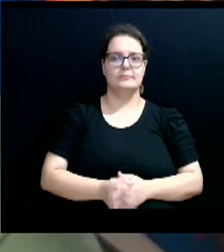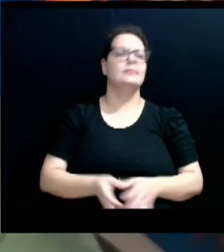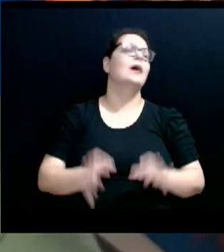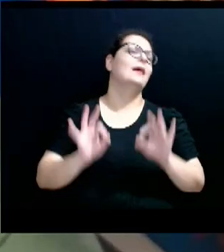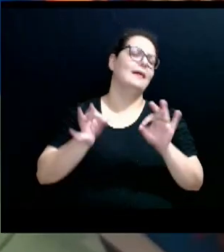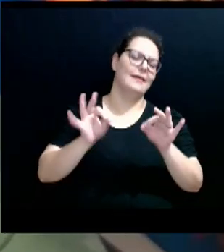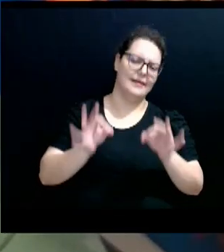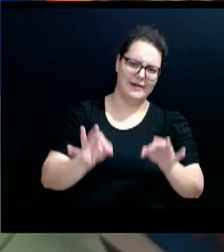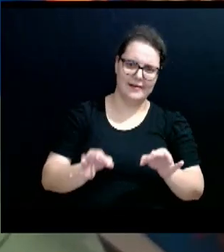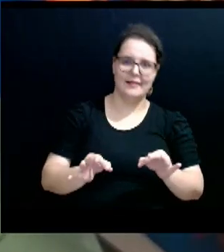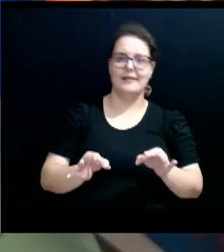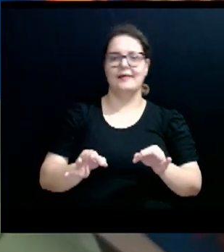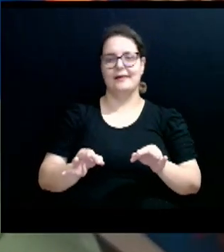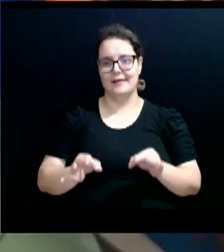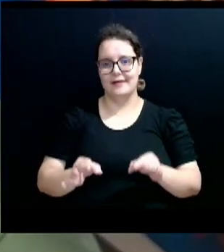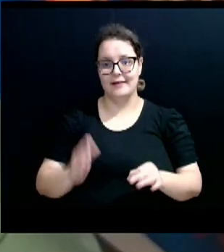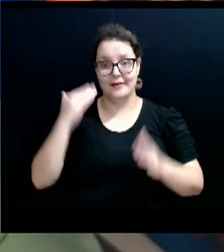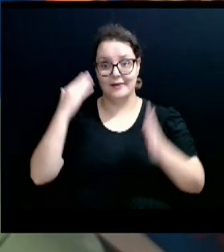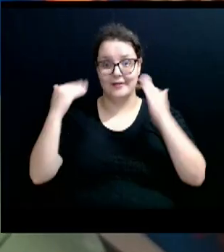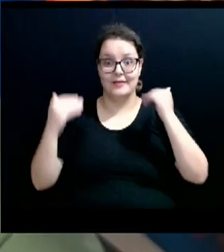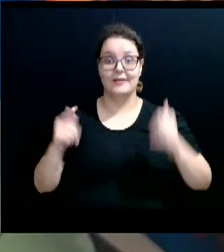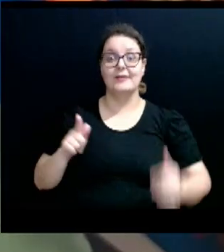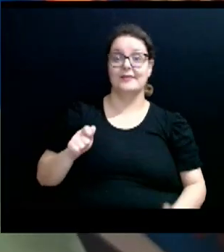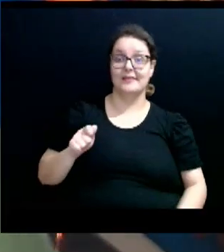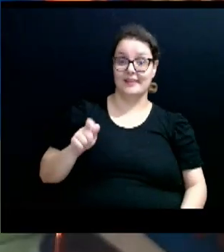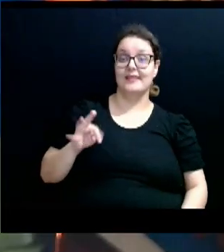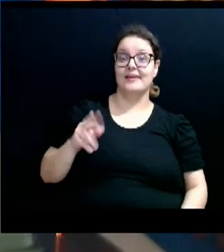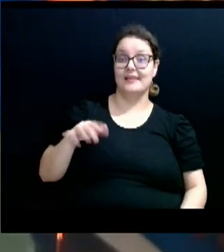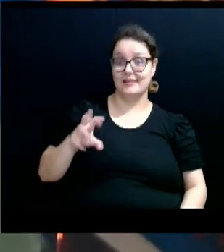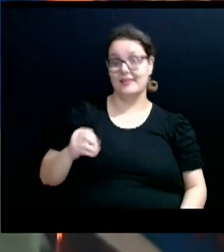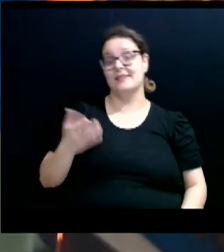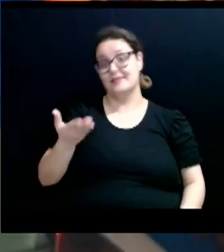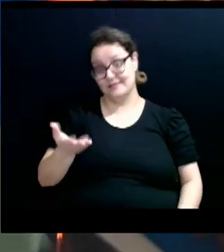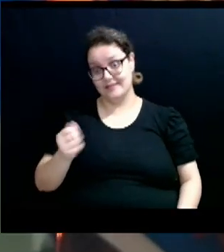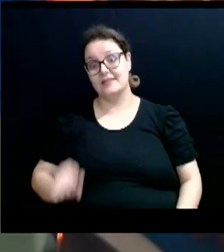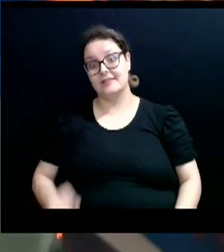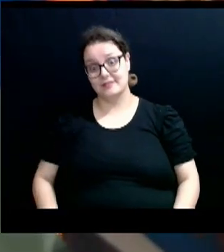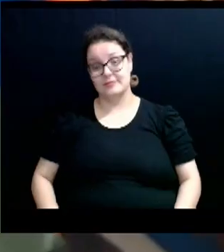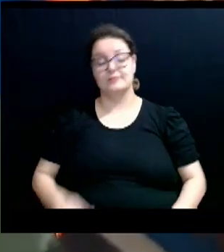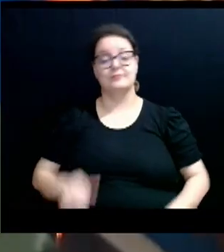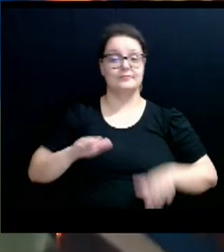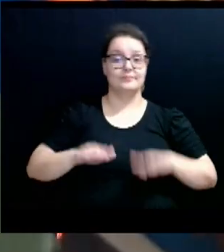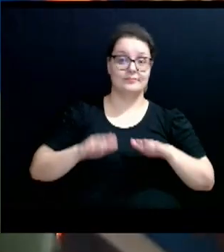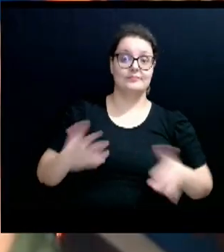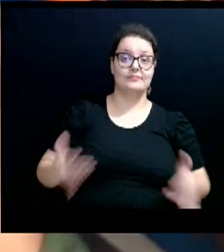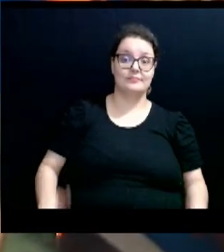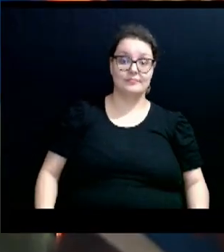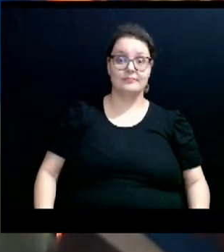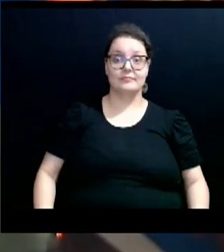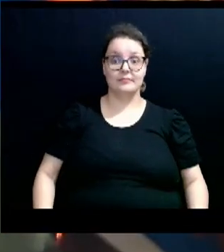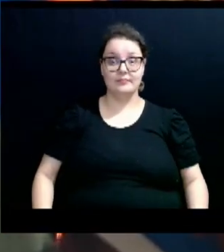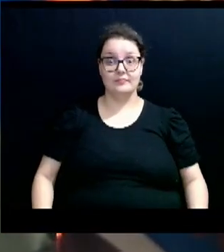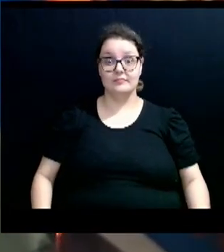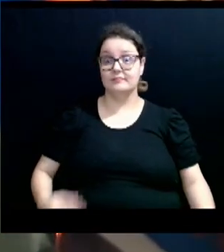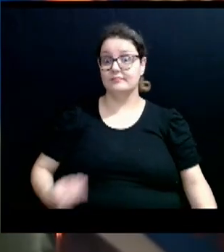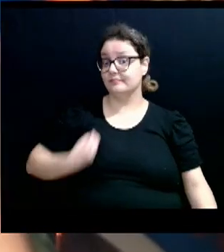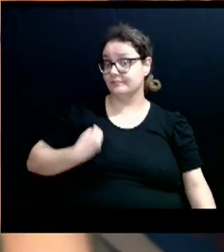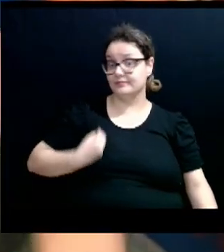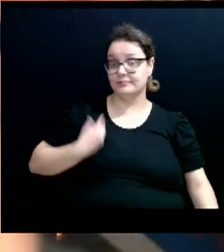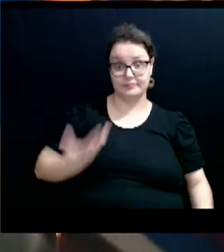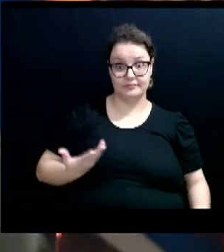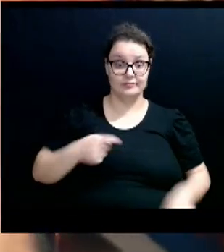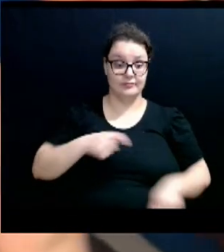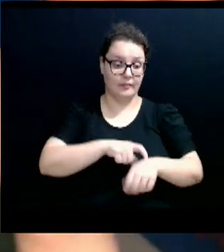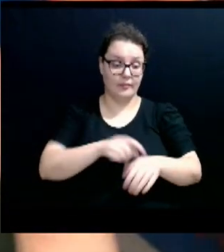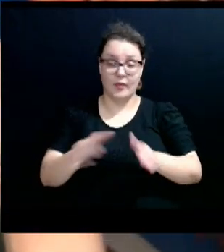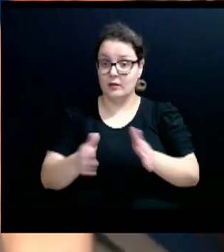os populares gatilhos, não é mesmo? Muitas vezes a gente está ali vivendo uma situação